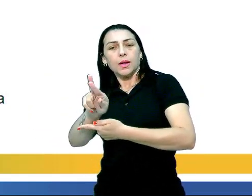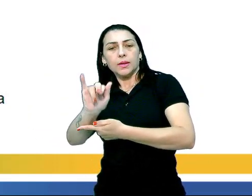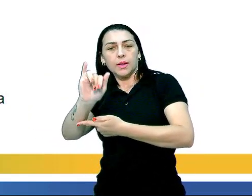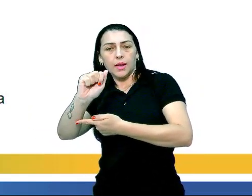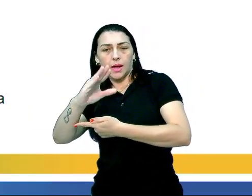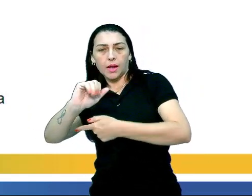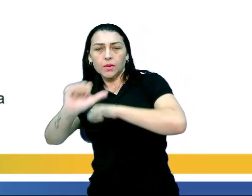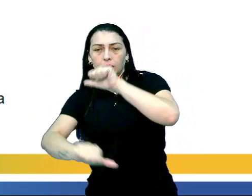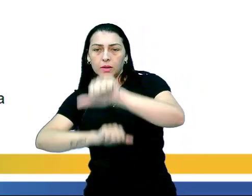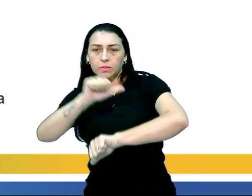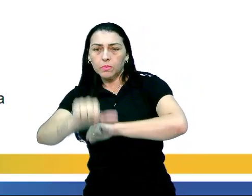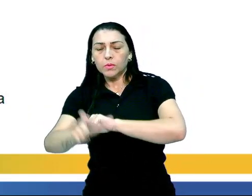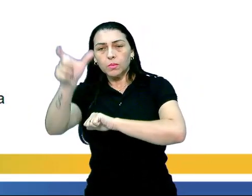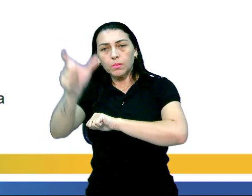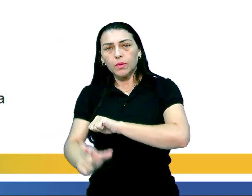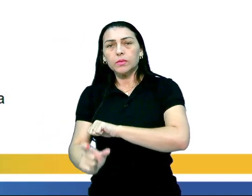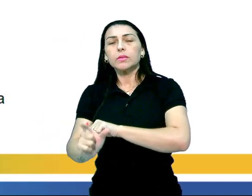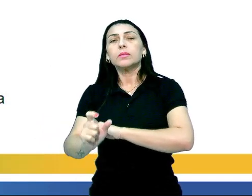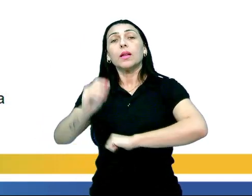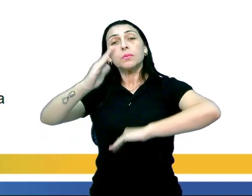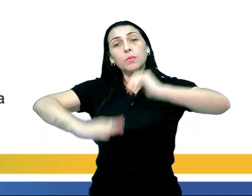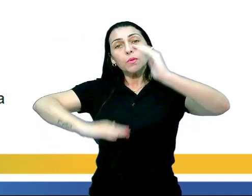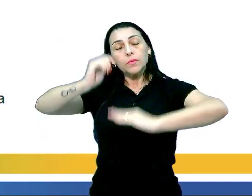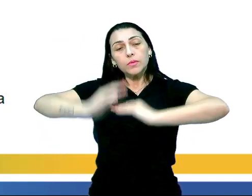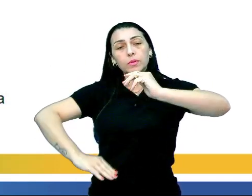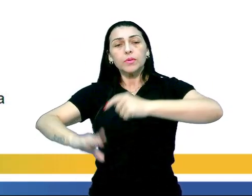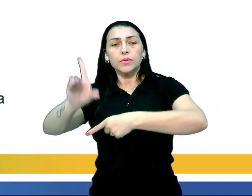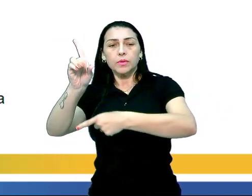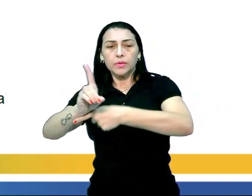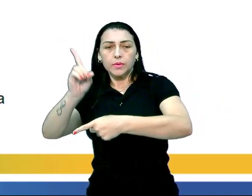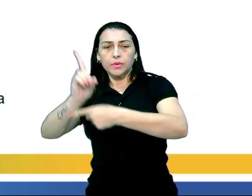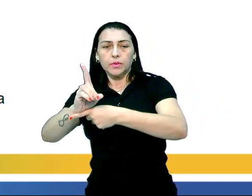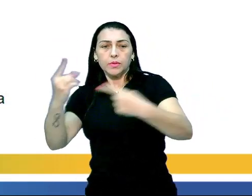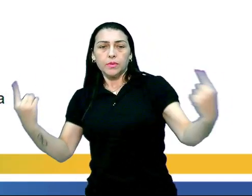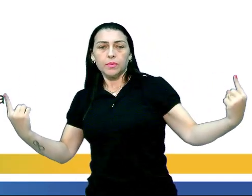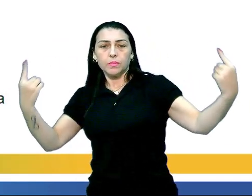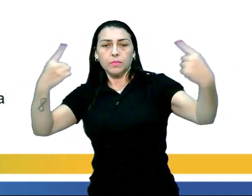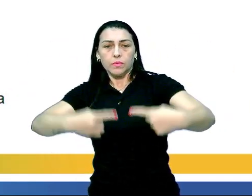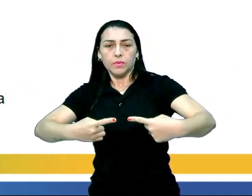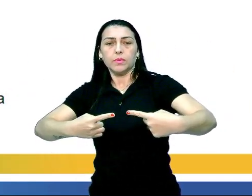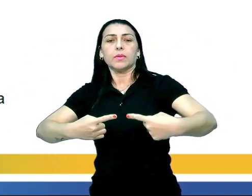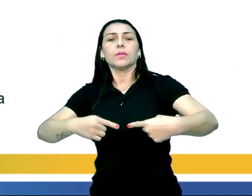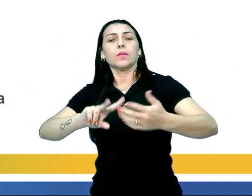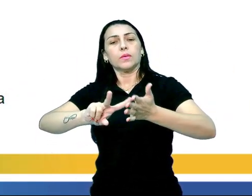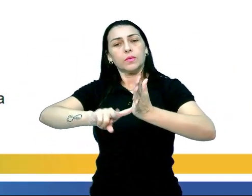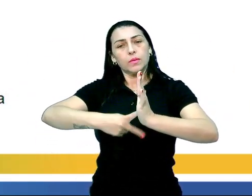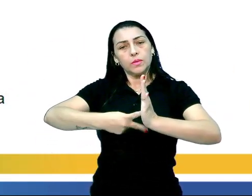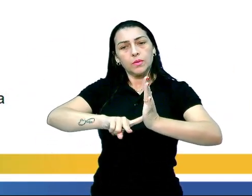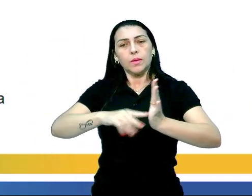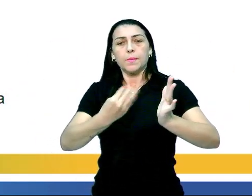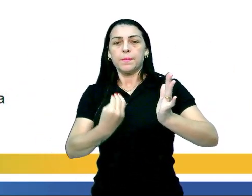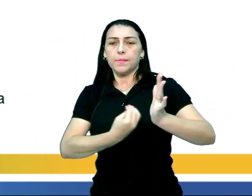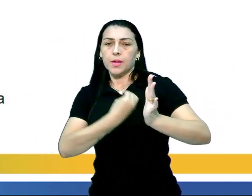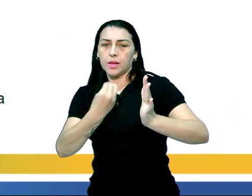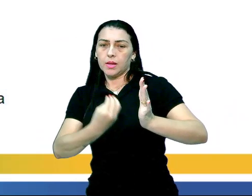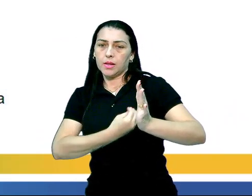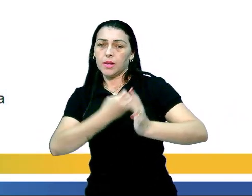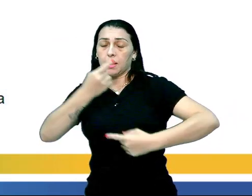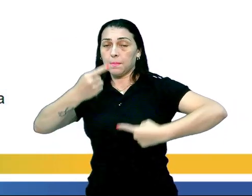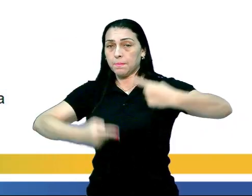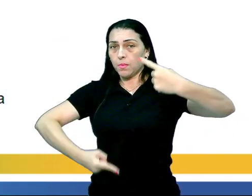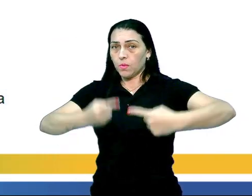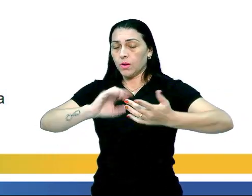das mudanças do perfil ocupacional. Letra D. Disputas na composição sindical e